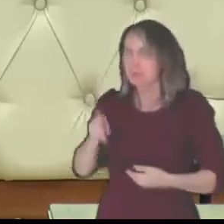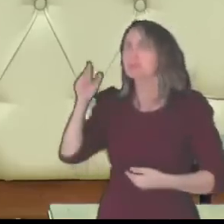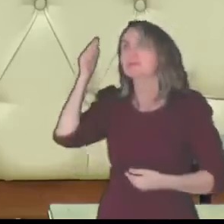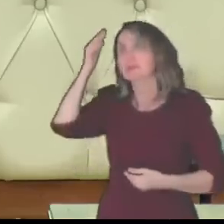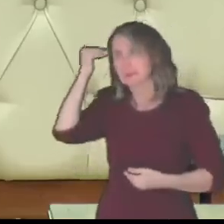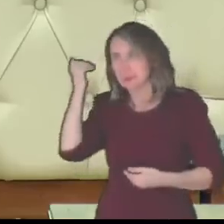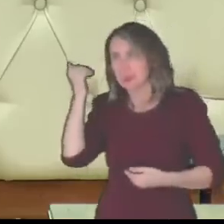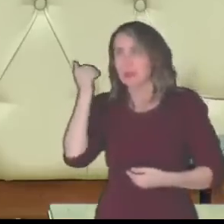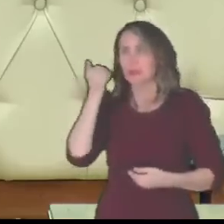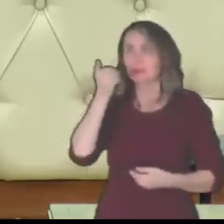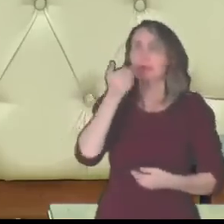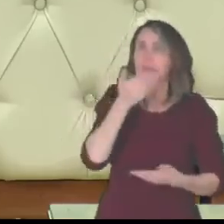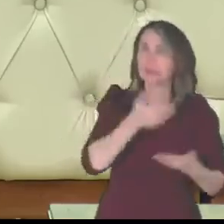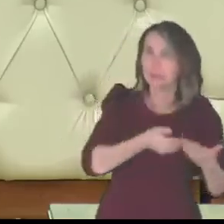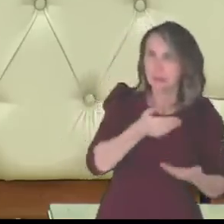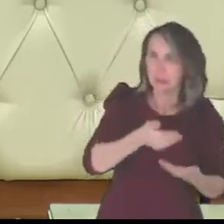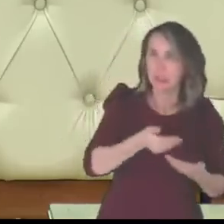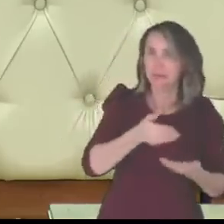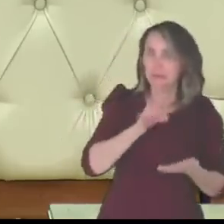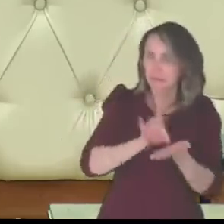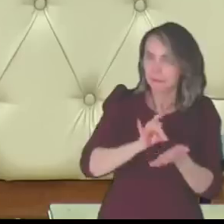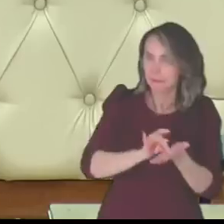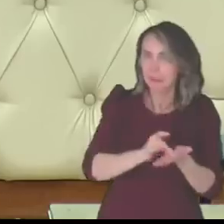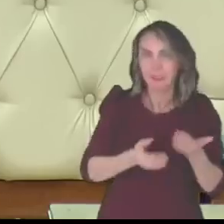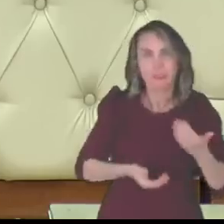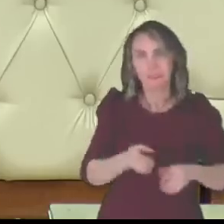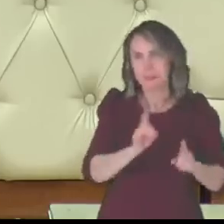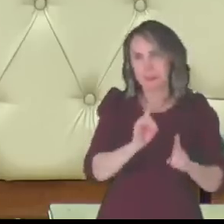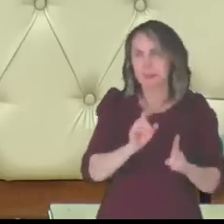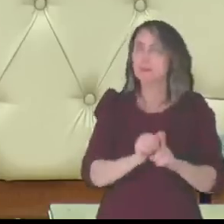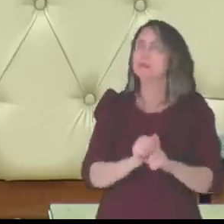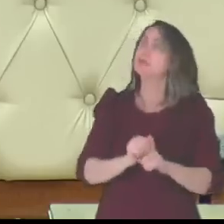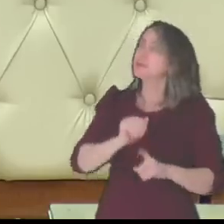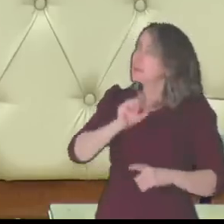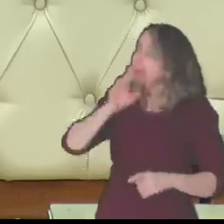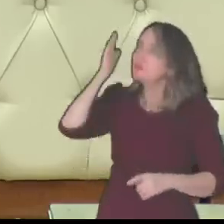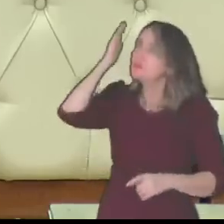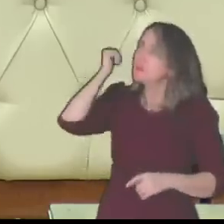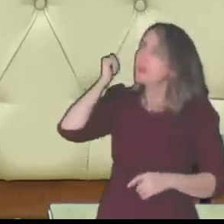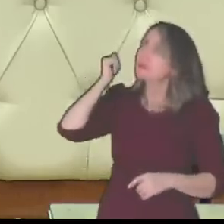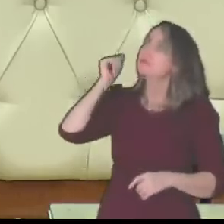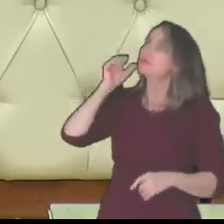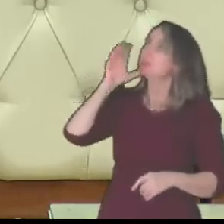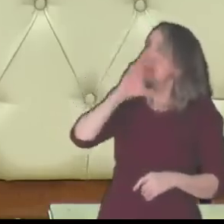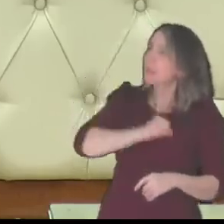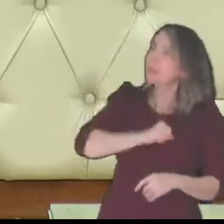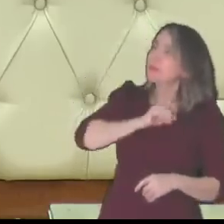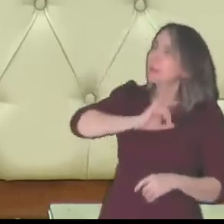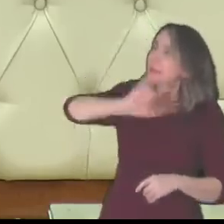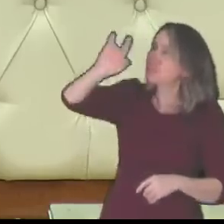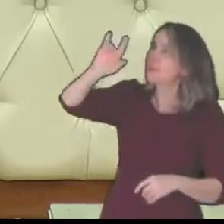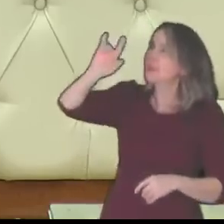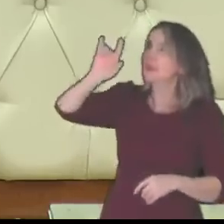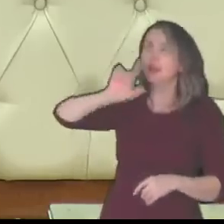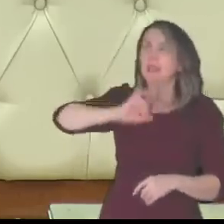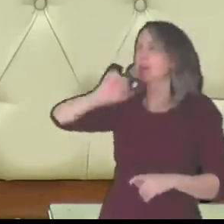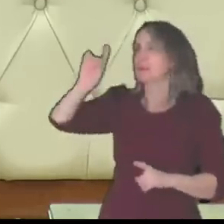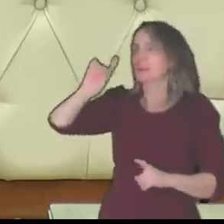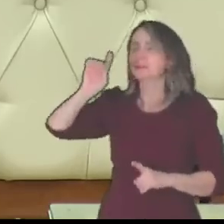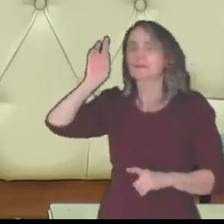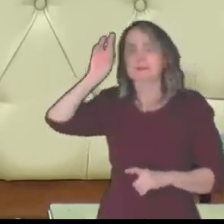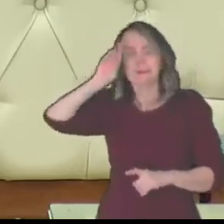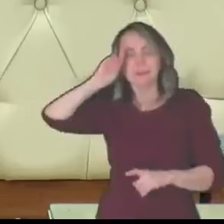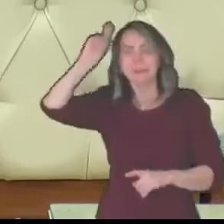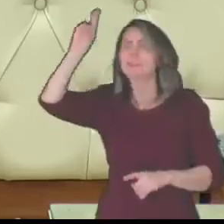quem não te serve Tu sabes quem te ama e tu sabes quem não te ama Jesus altera Jesus desça Jesus Jesus entre